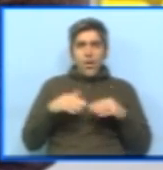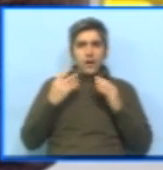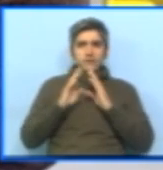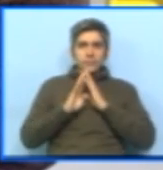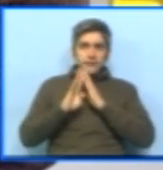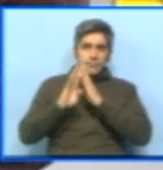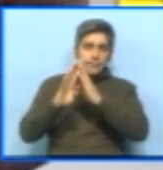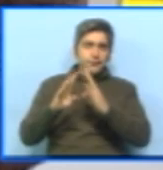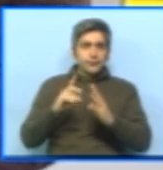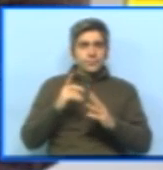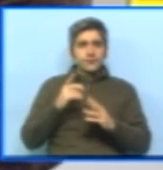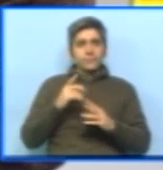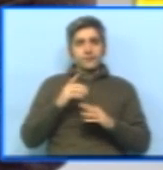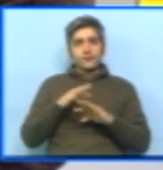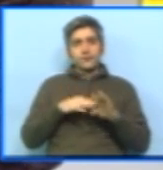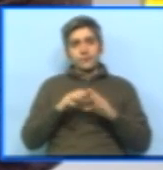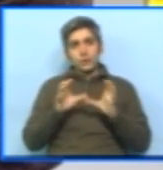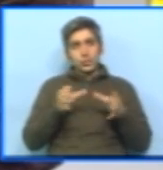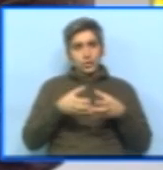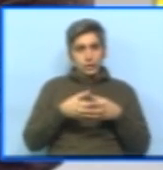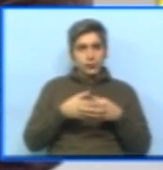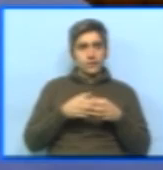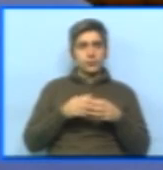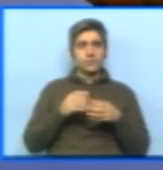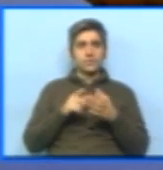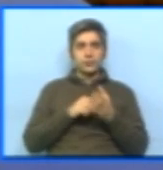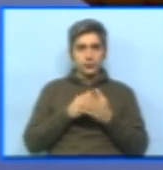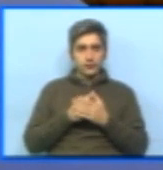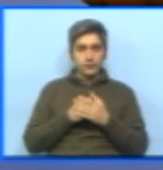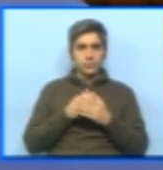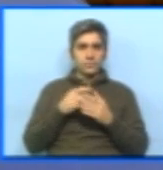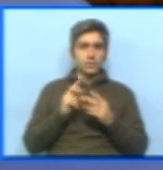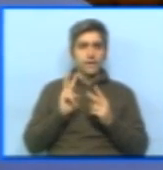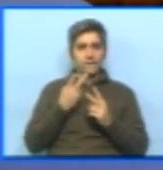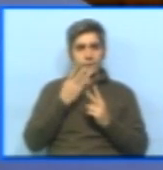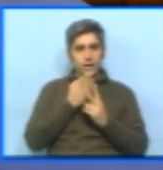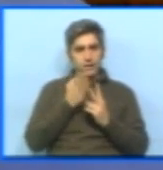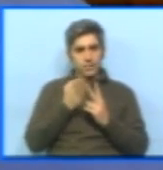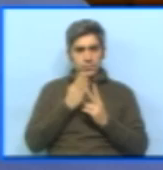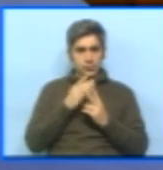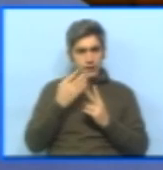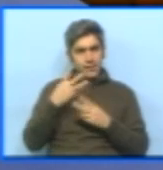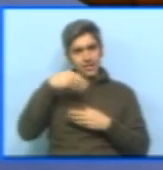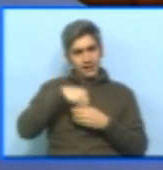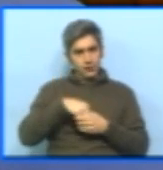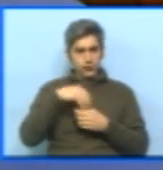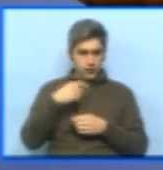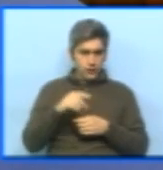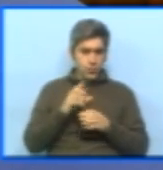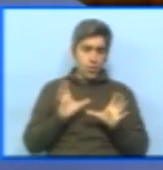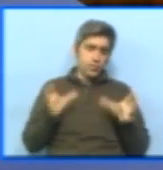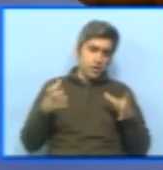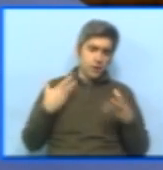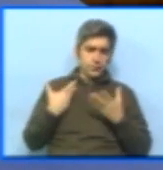peregrinação que é feita em grupo, em comunidade, tem estas duas dimensões sempre. Da